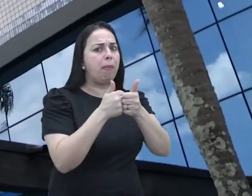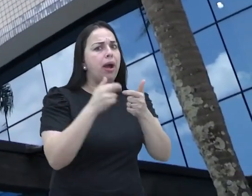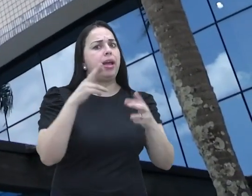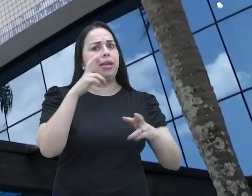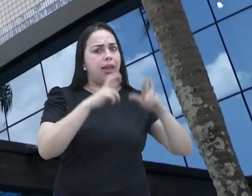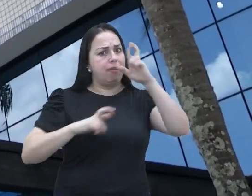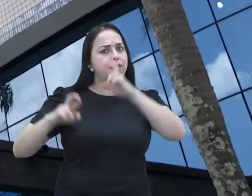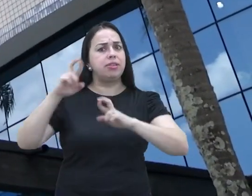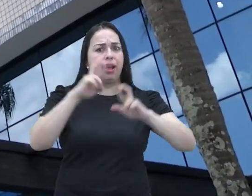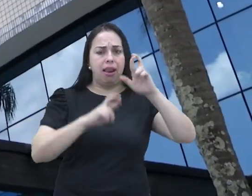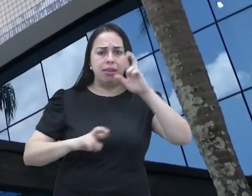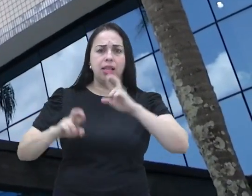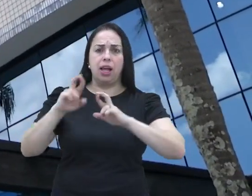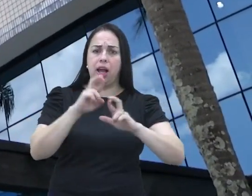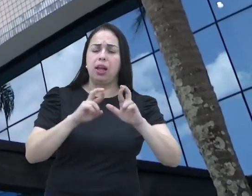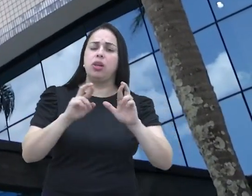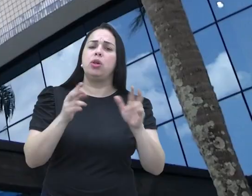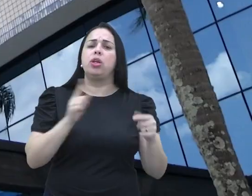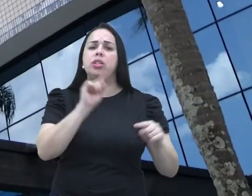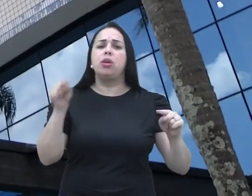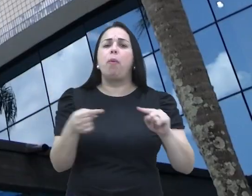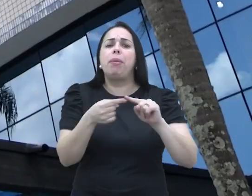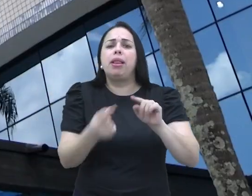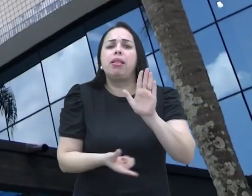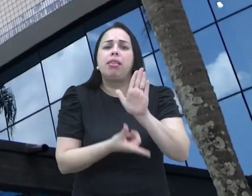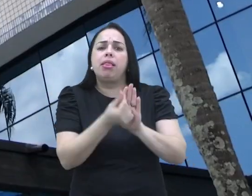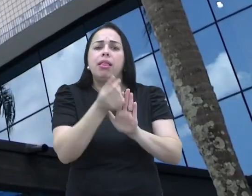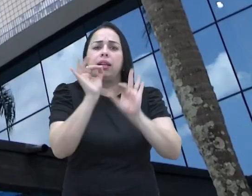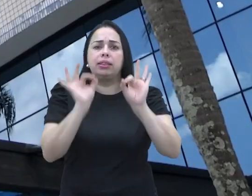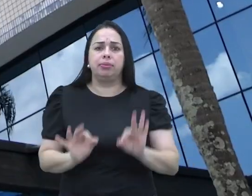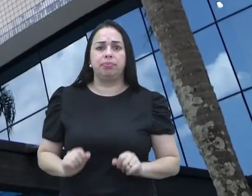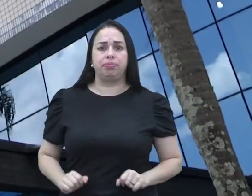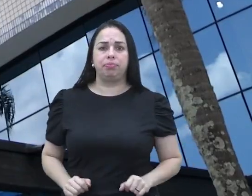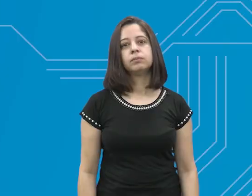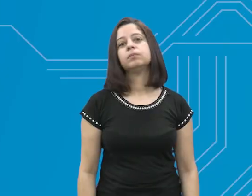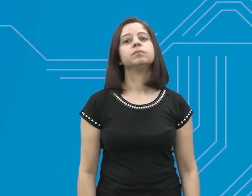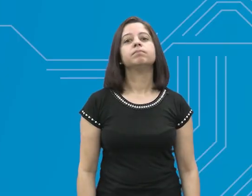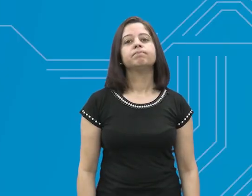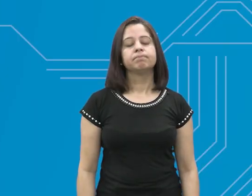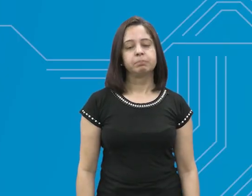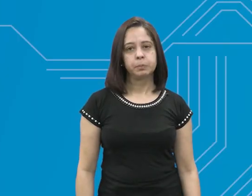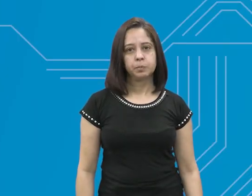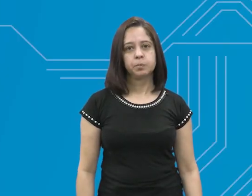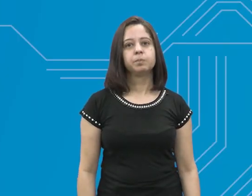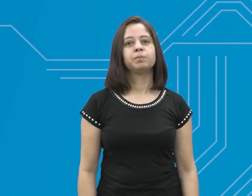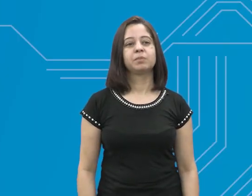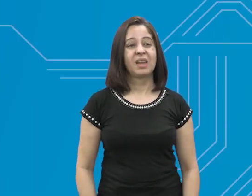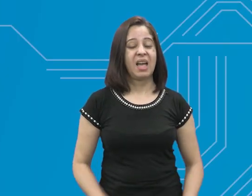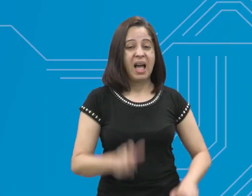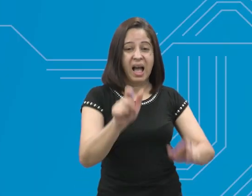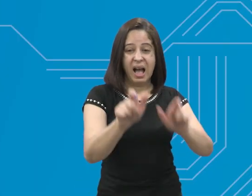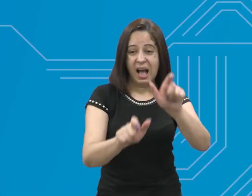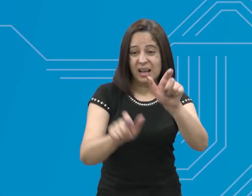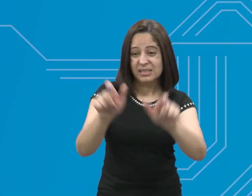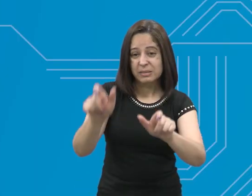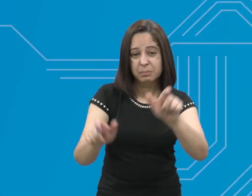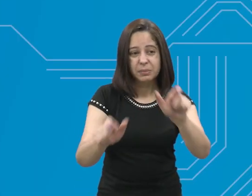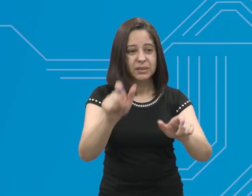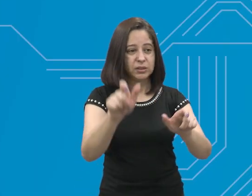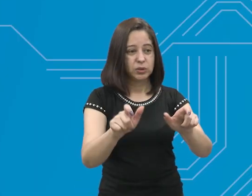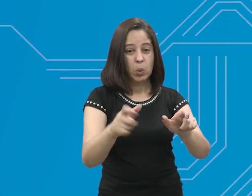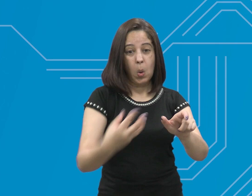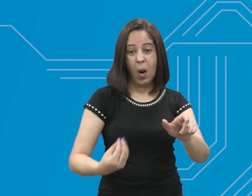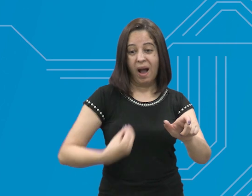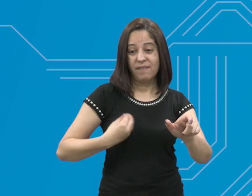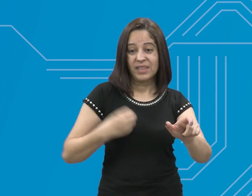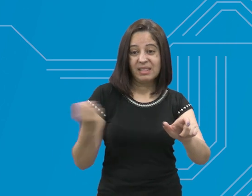acompanhar e fiscalizar as ações que compõem o orçamento da cidade. Dar oportunidade de um recomeço